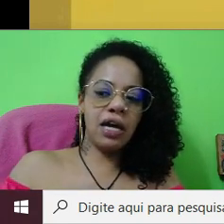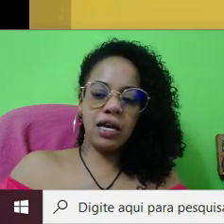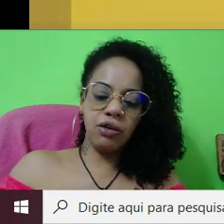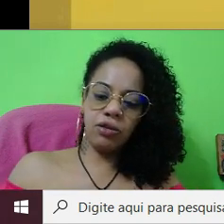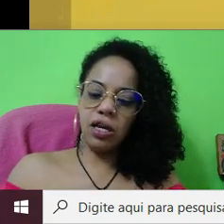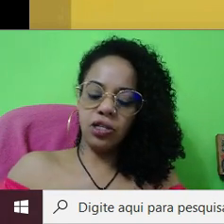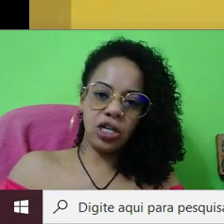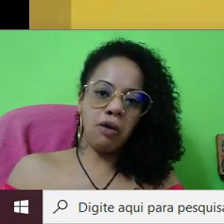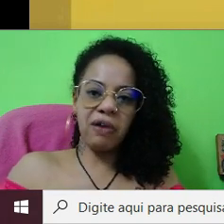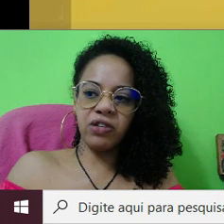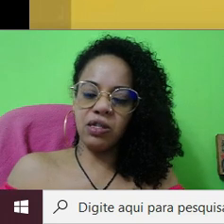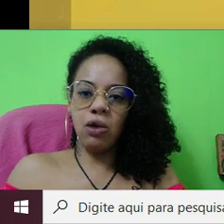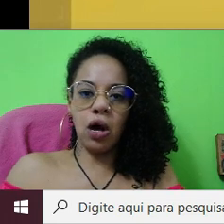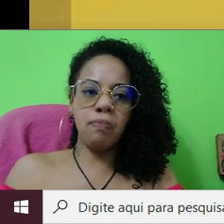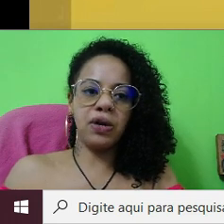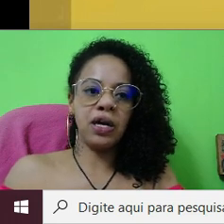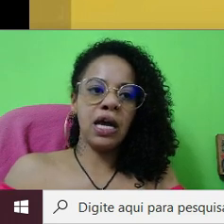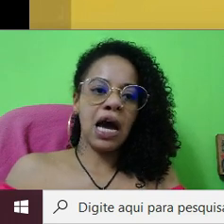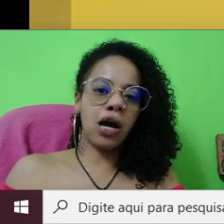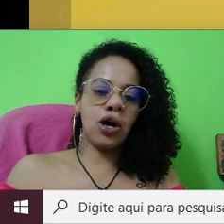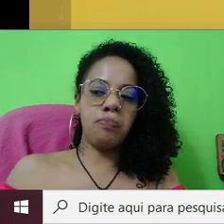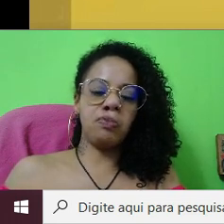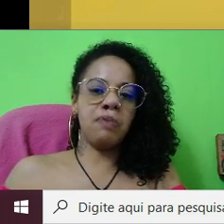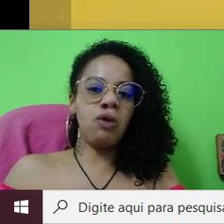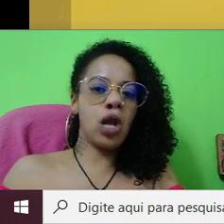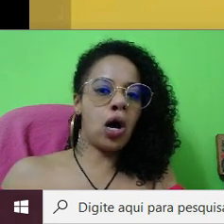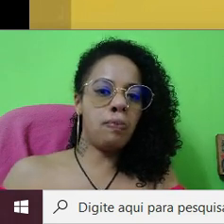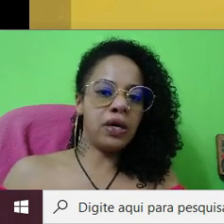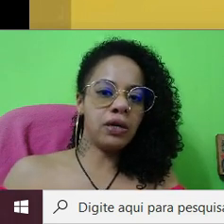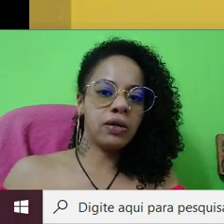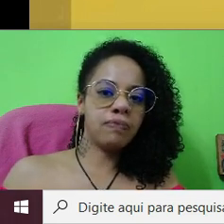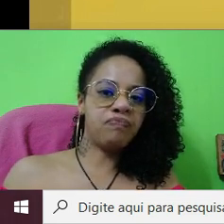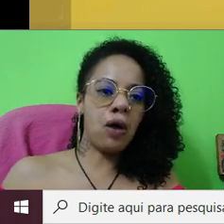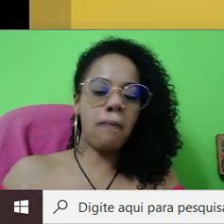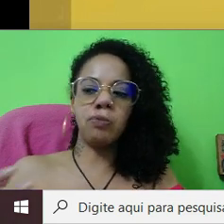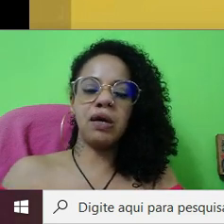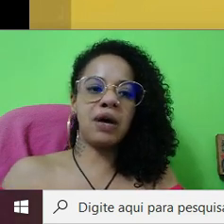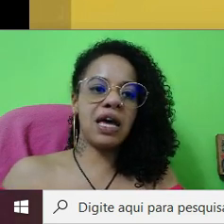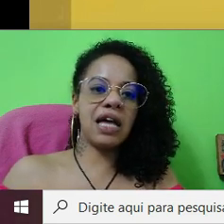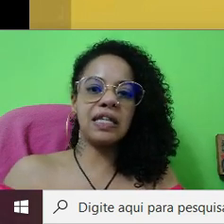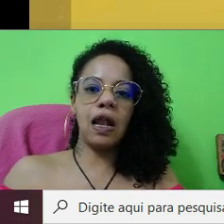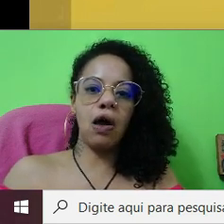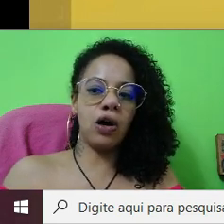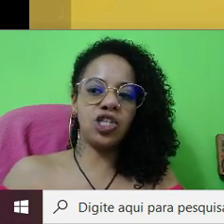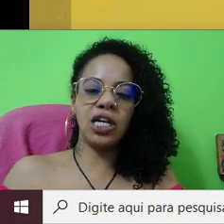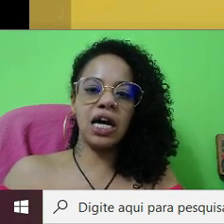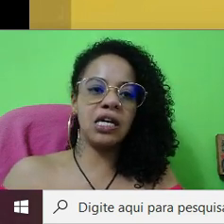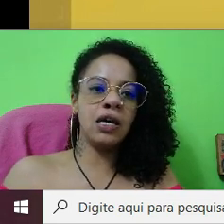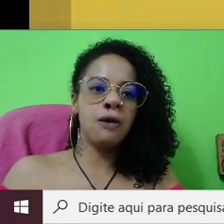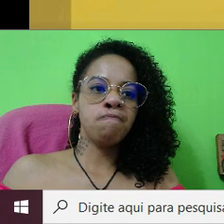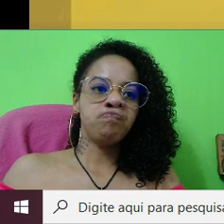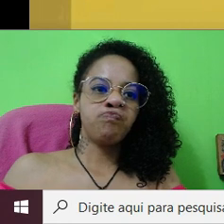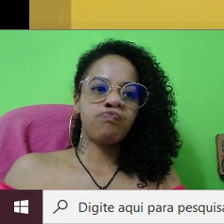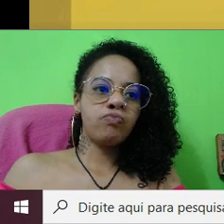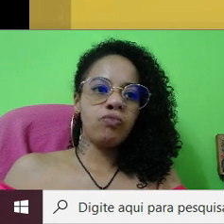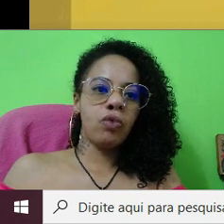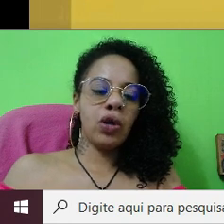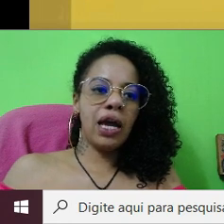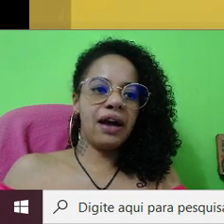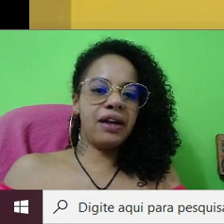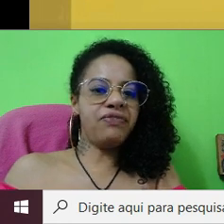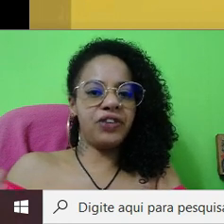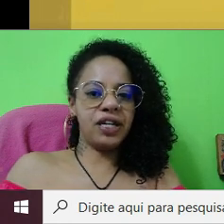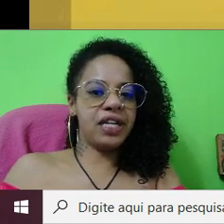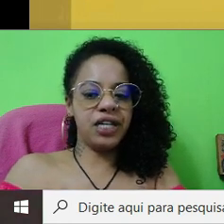e aí eles chegam para fazer o Lobby agora o problema é o Lobby né O problema é essa lógica e